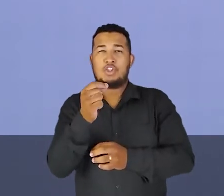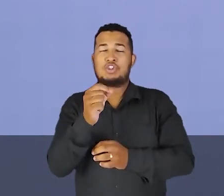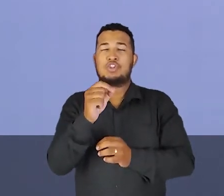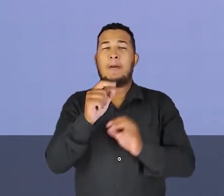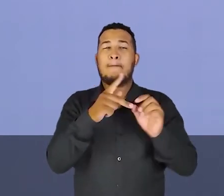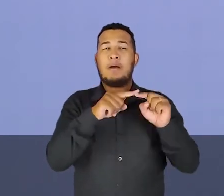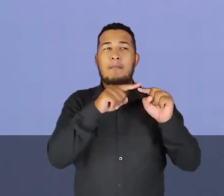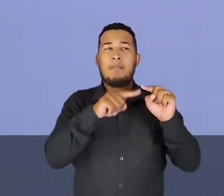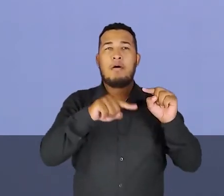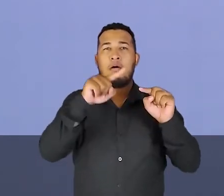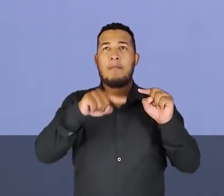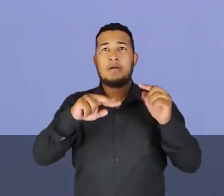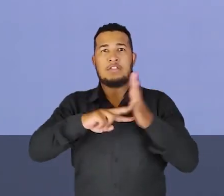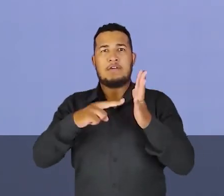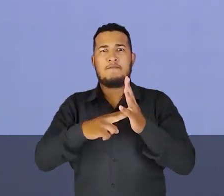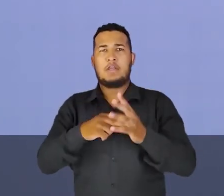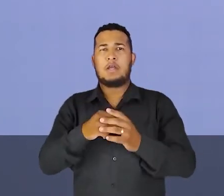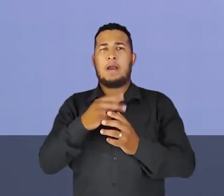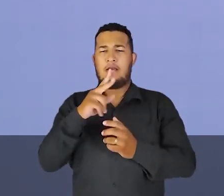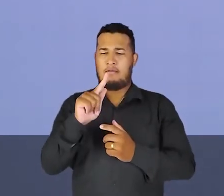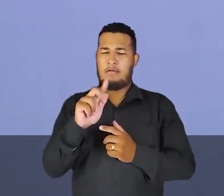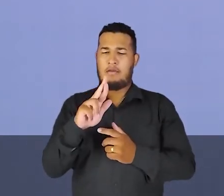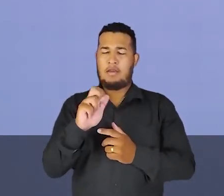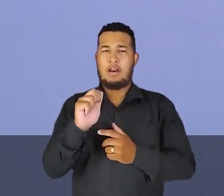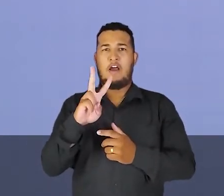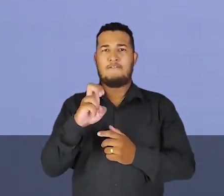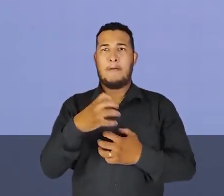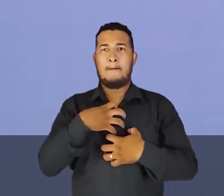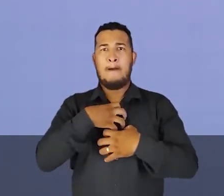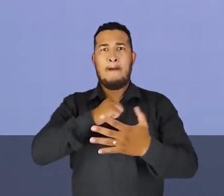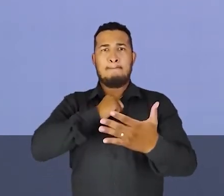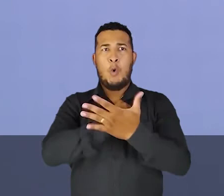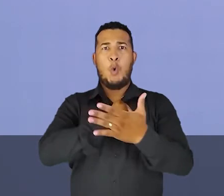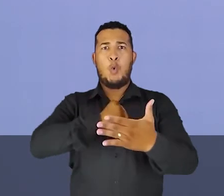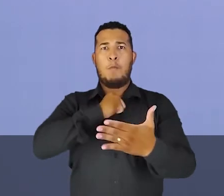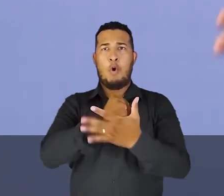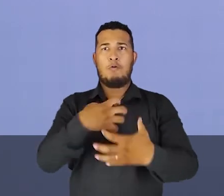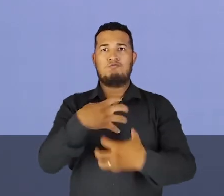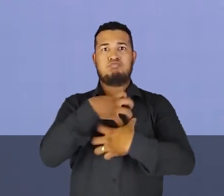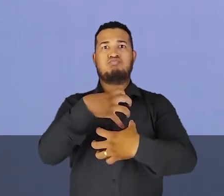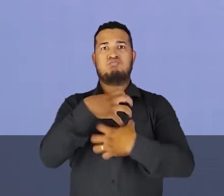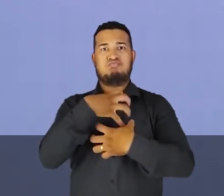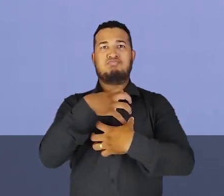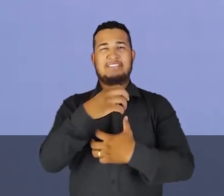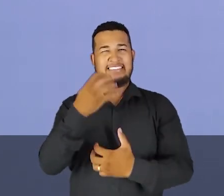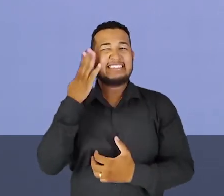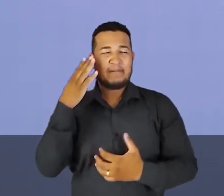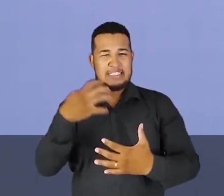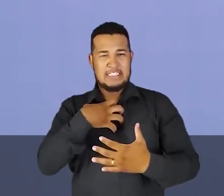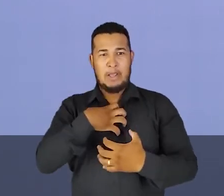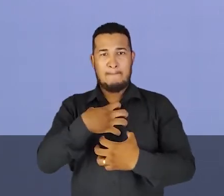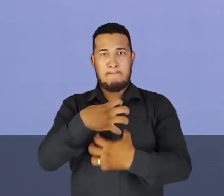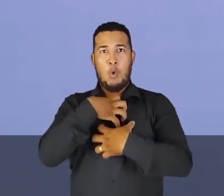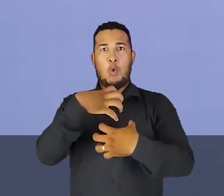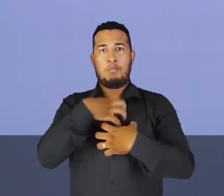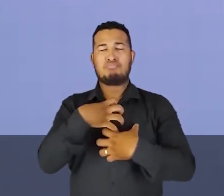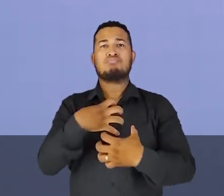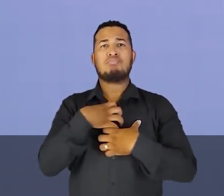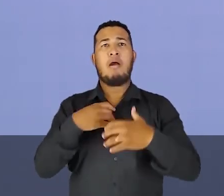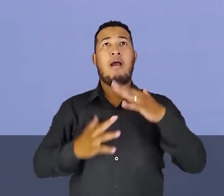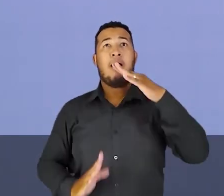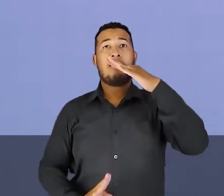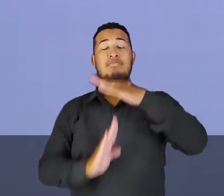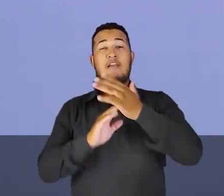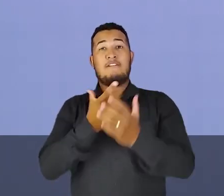aquele som mais grave, aquele som que nos shows impacta o nosso peito, né? Aquelas caixas que ficam no chão, até